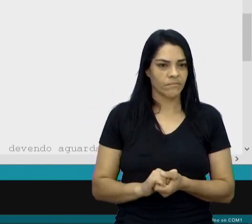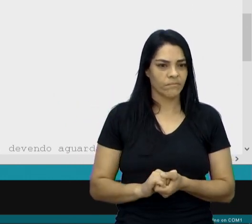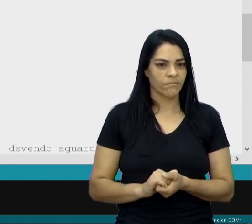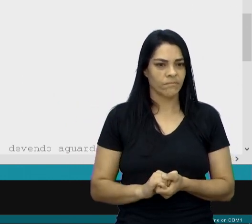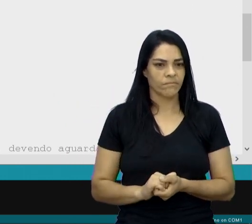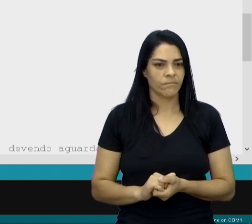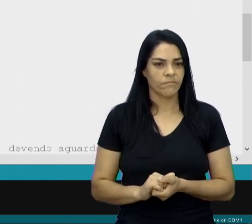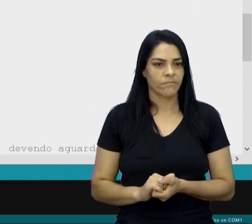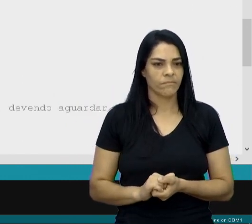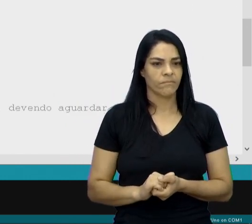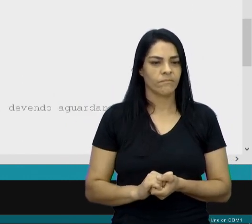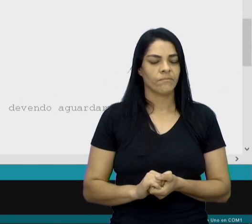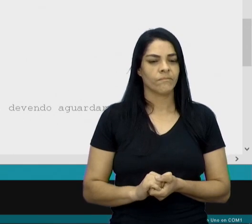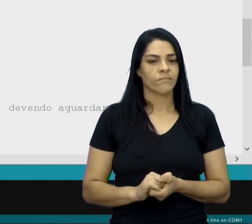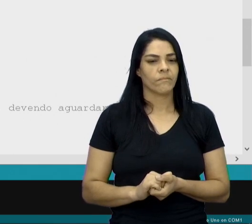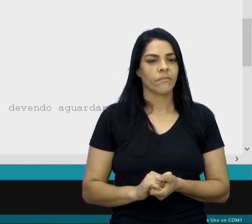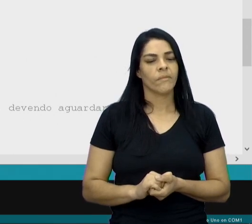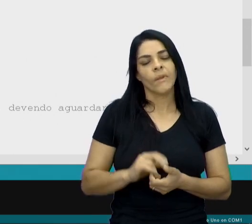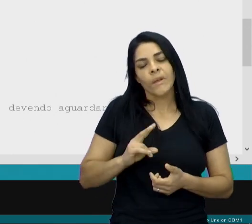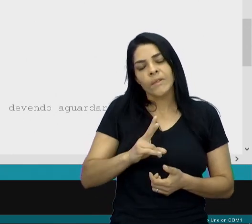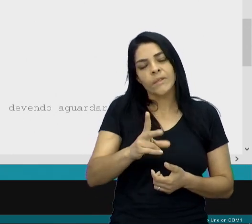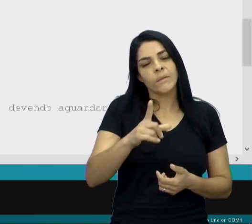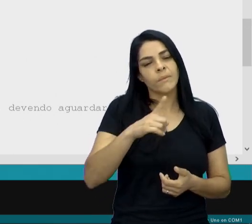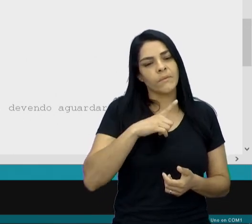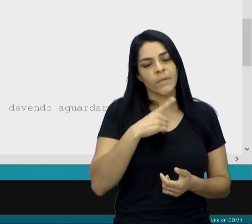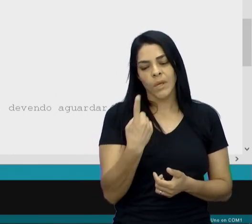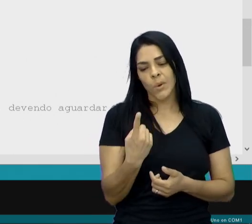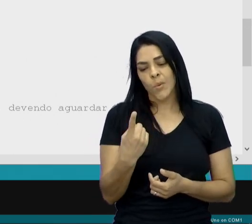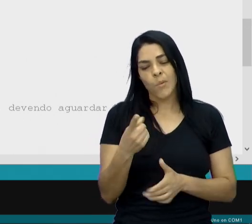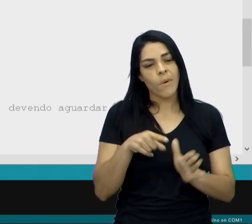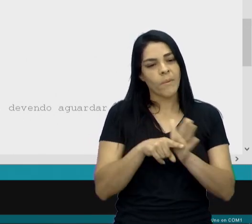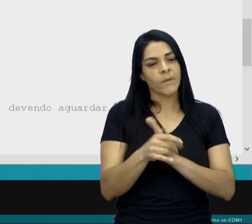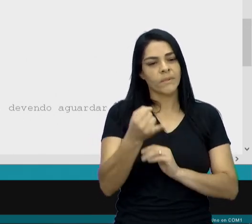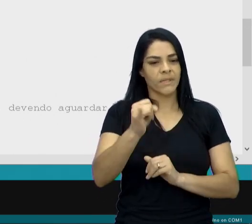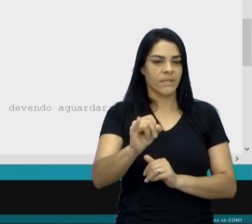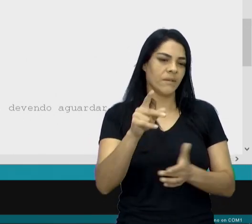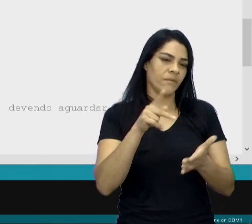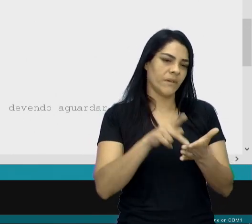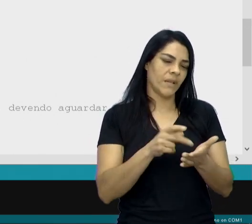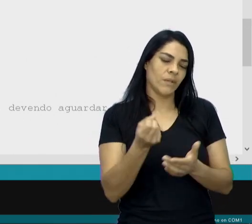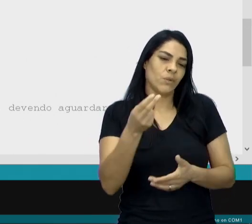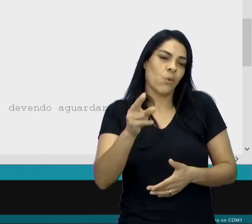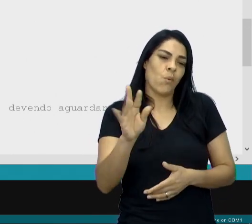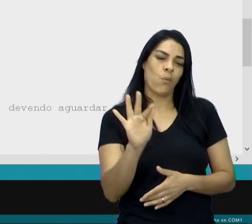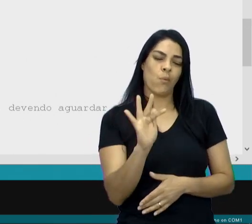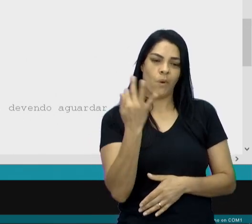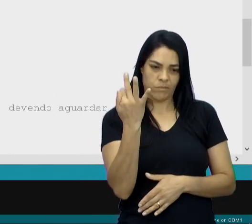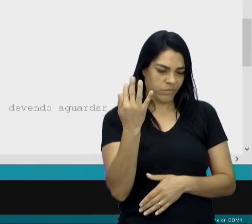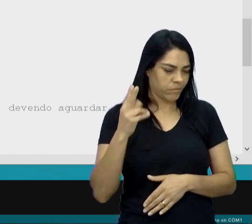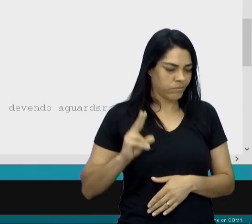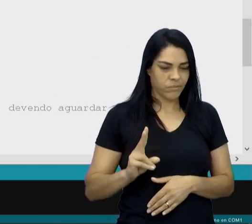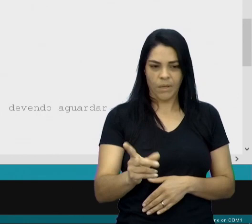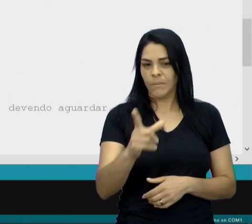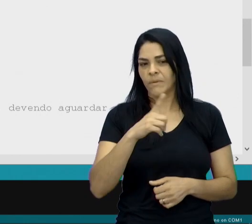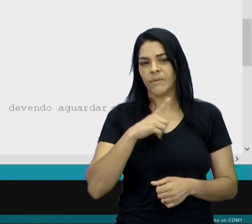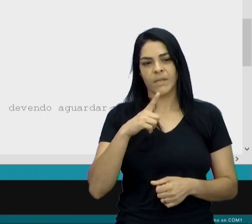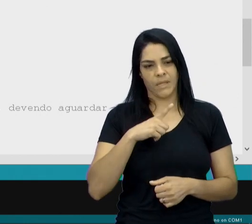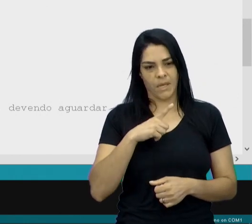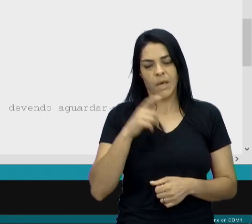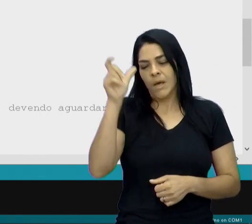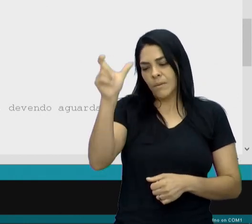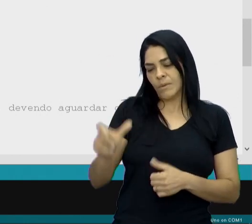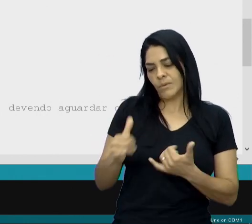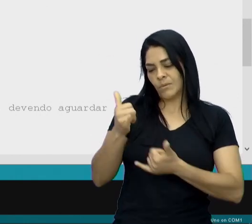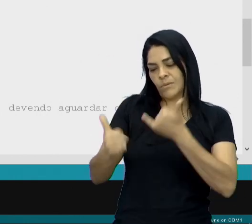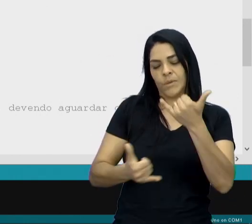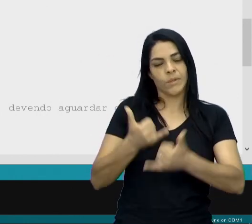decisão. Então, olha lá, sempre vai ter uma pergunta se é verdade ou falso, tá sempre associado a isso. Então, o jogador faz uma